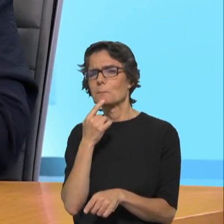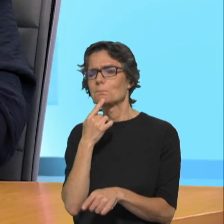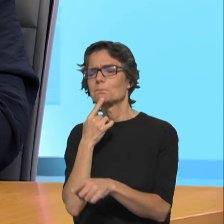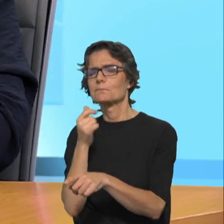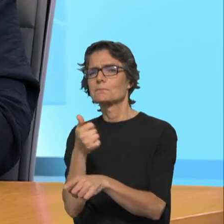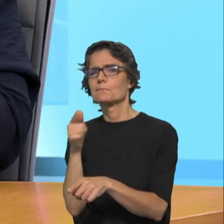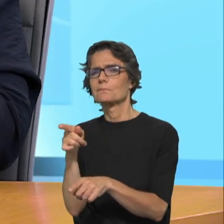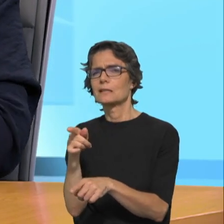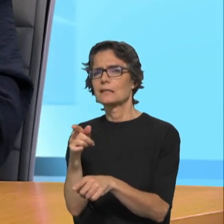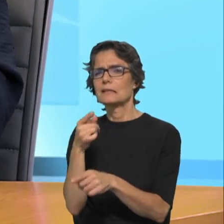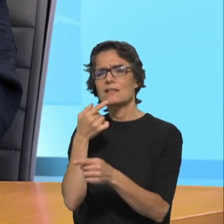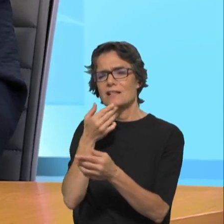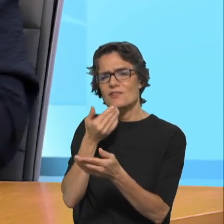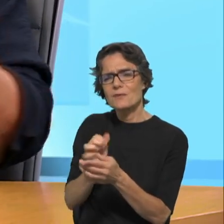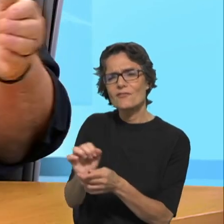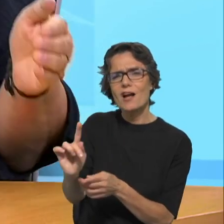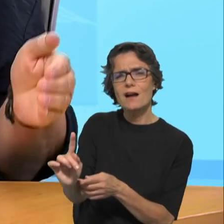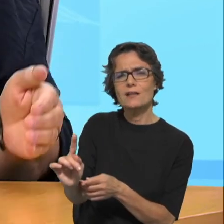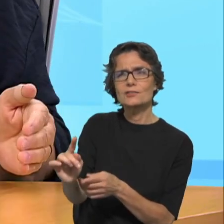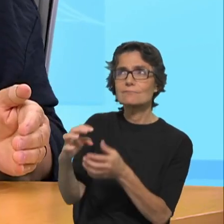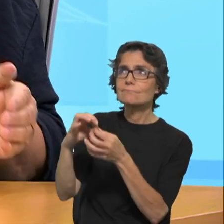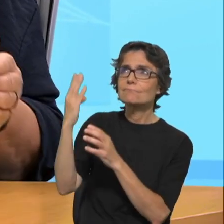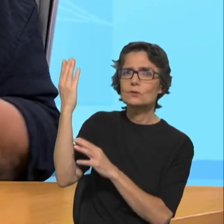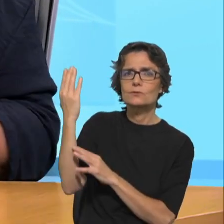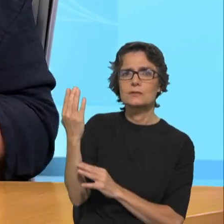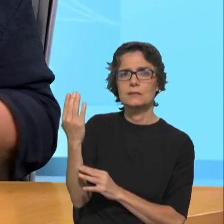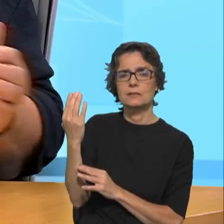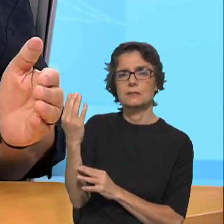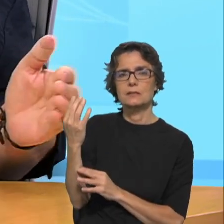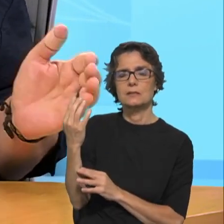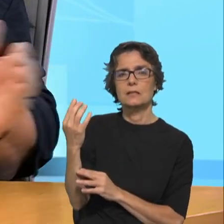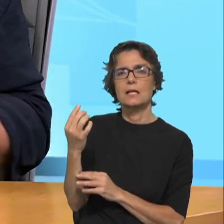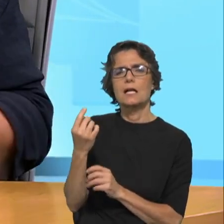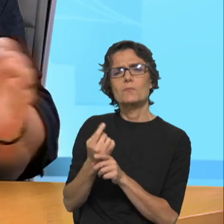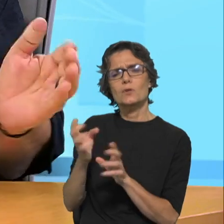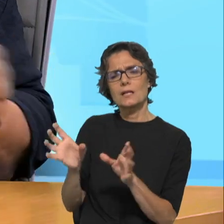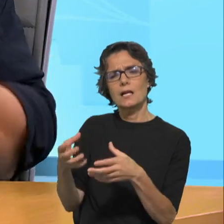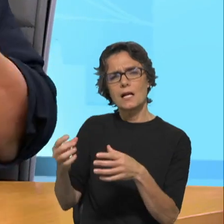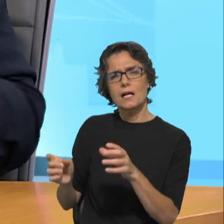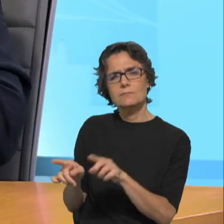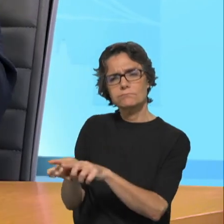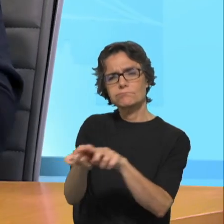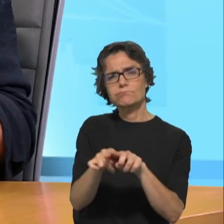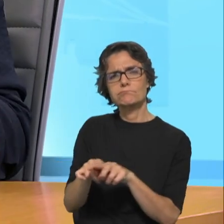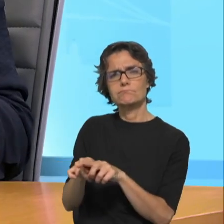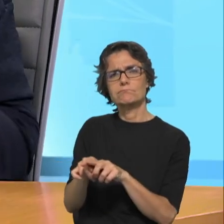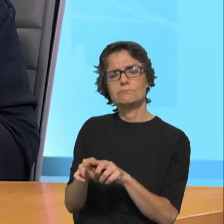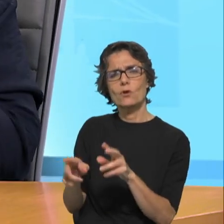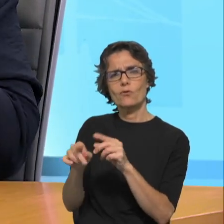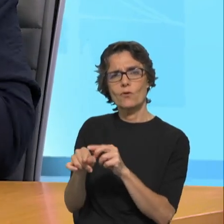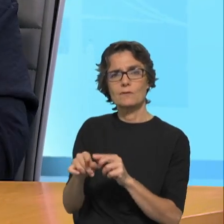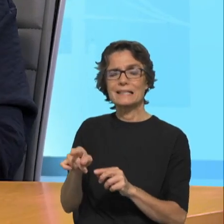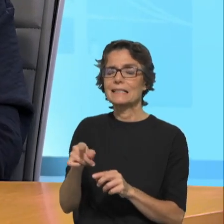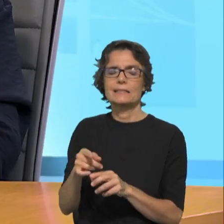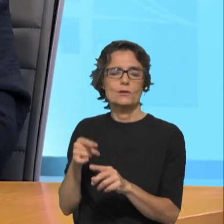e porque que o sentido da existência desta nova congregação, que não foram elas que desejaram, mas isso daria para outra conversa.